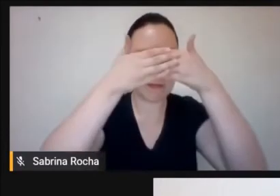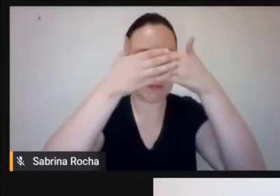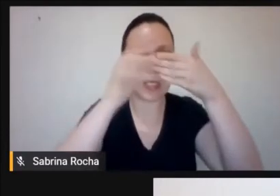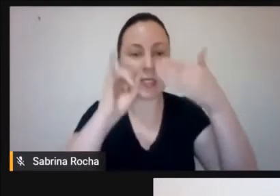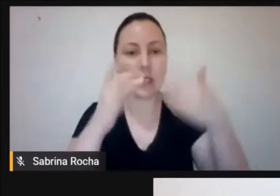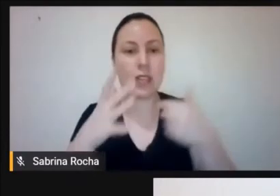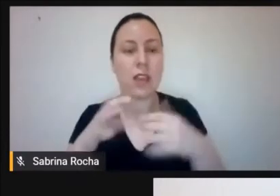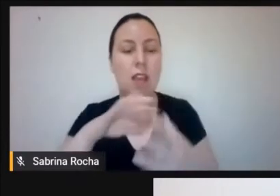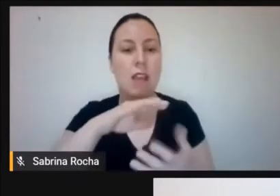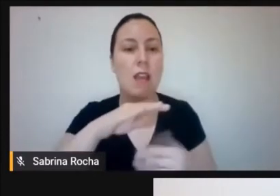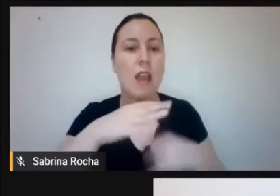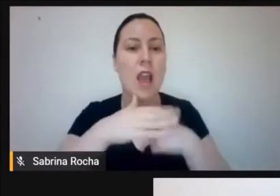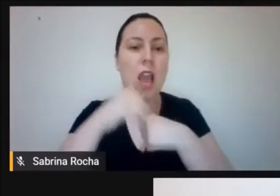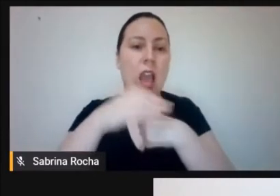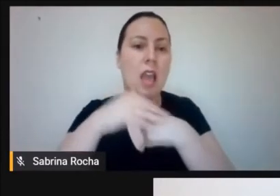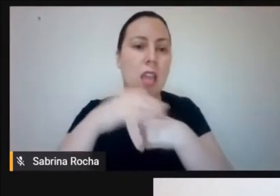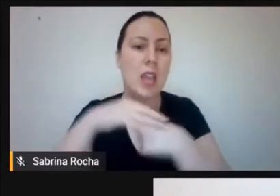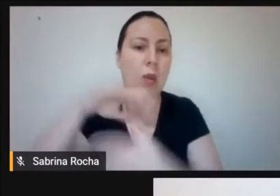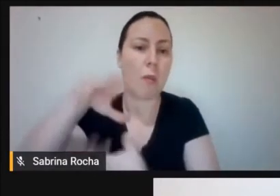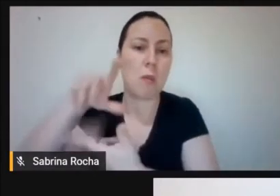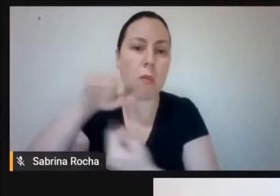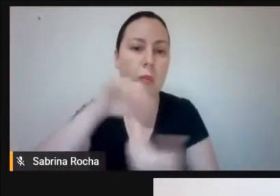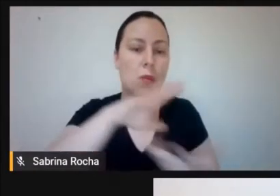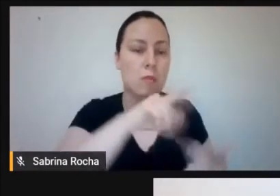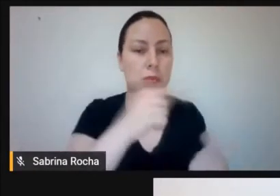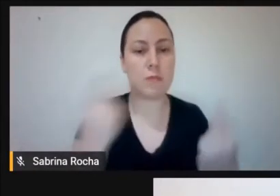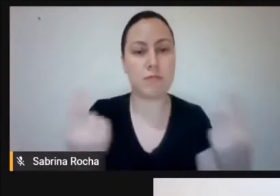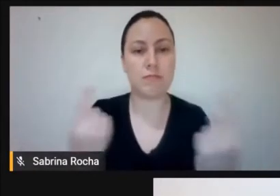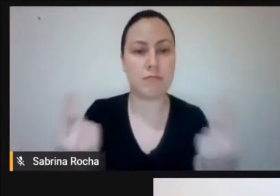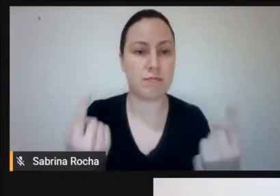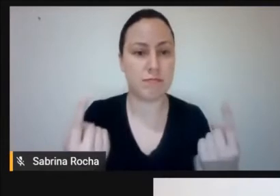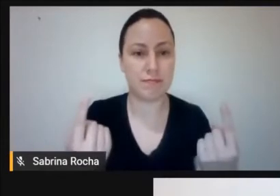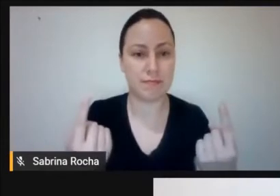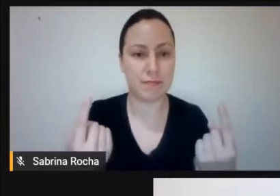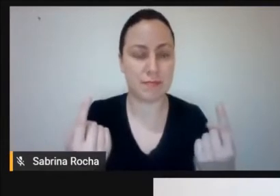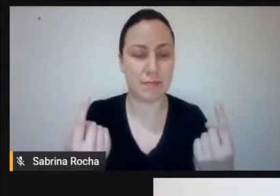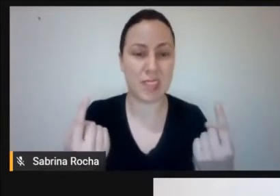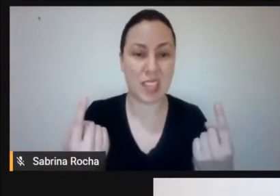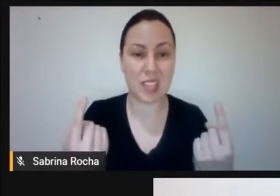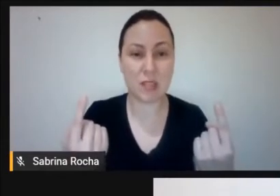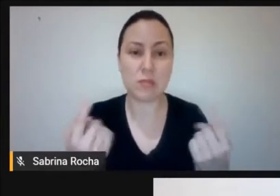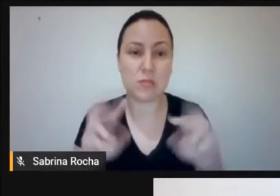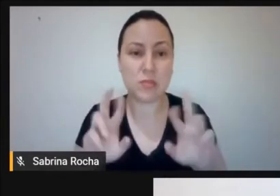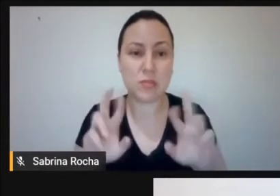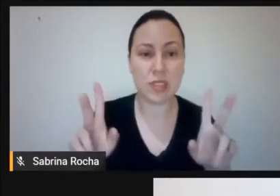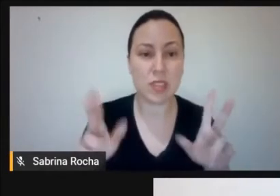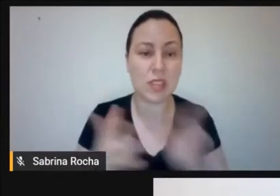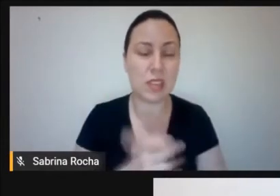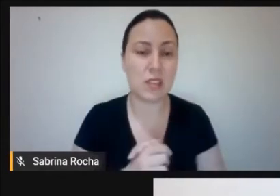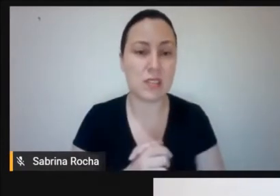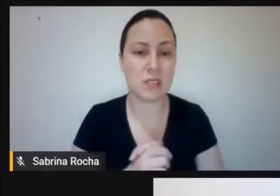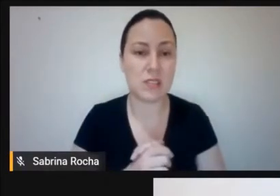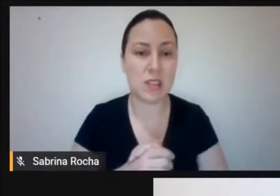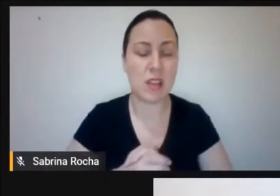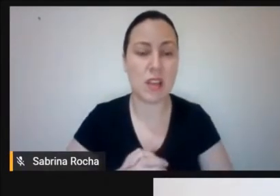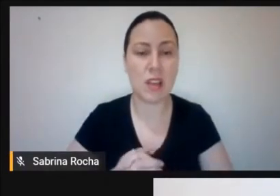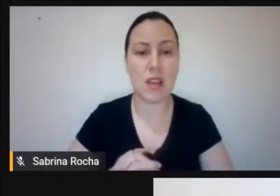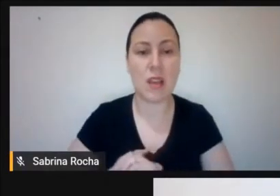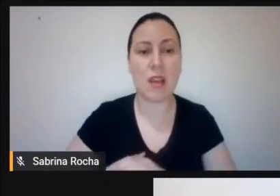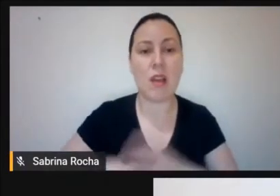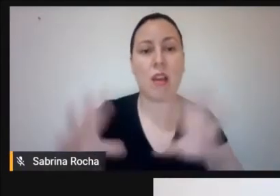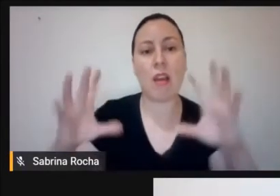vai eliminar as divergências e eliminar os conflitos. Eles